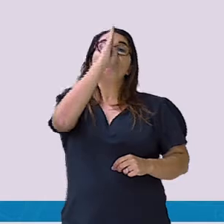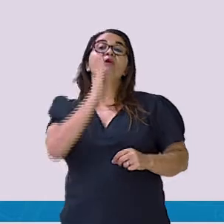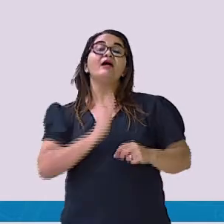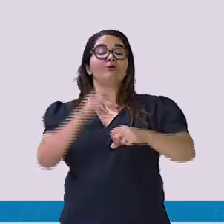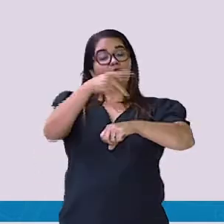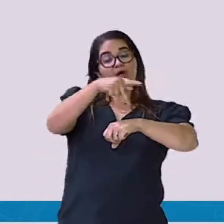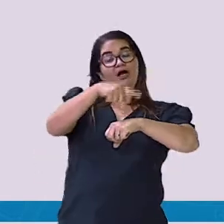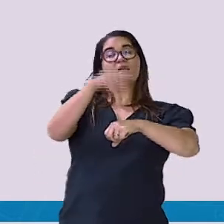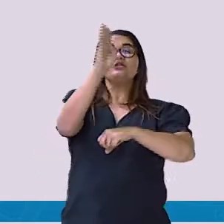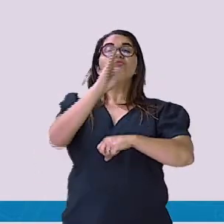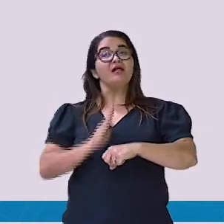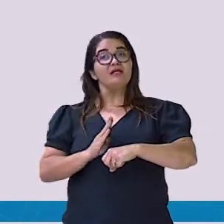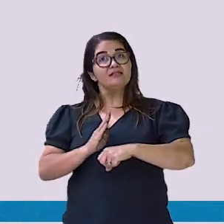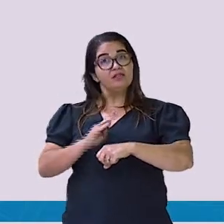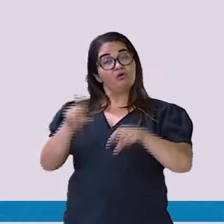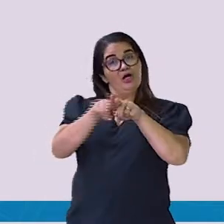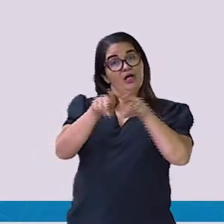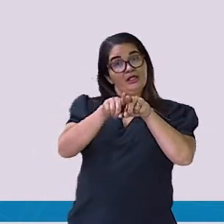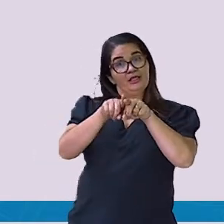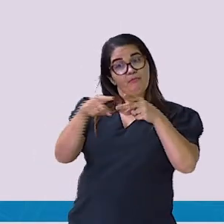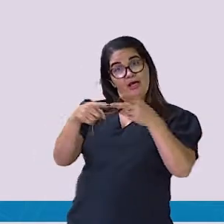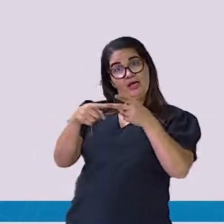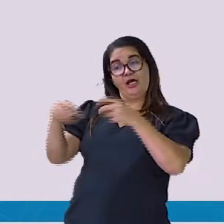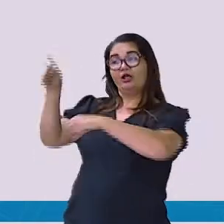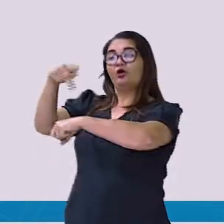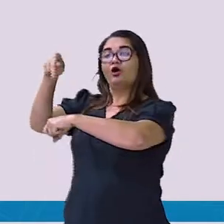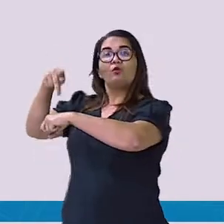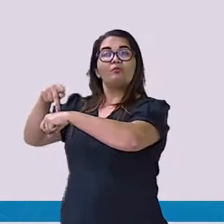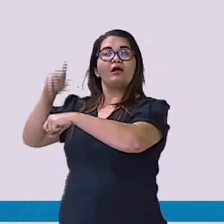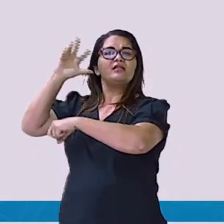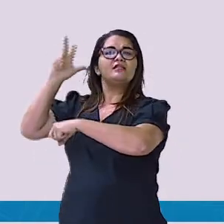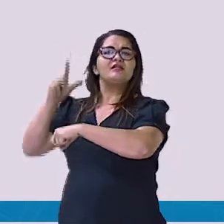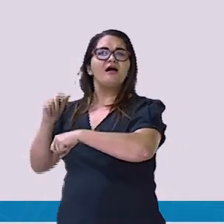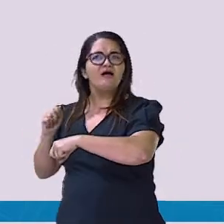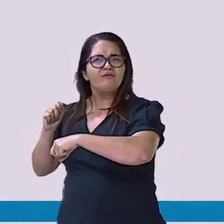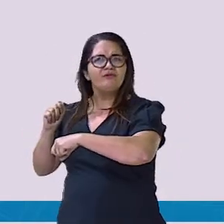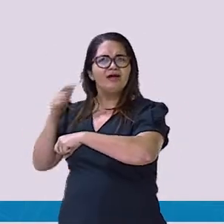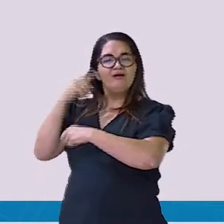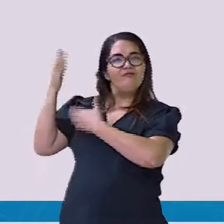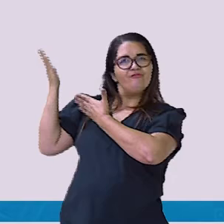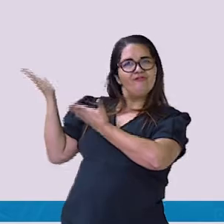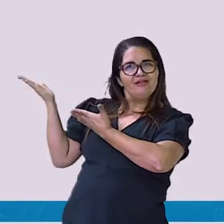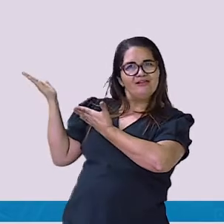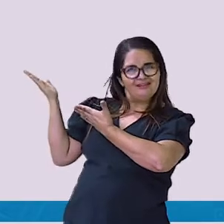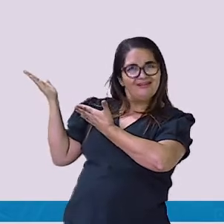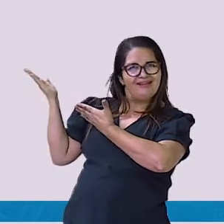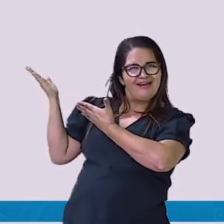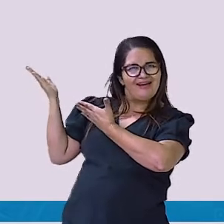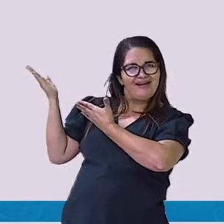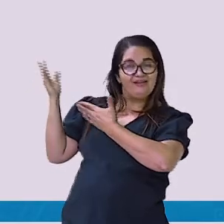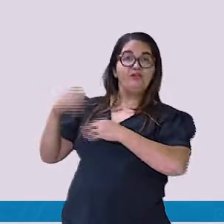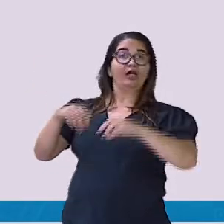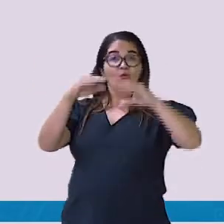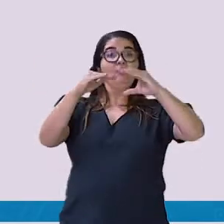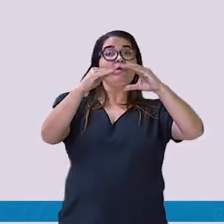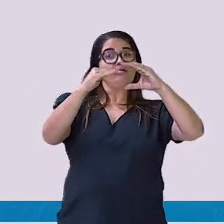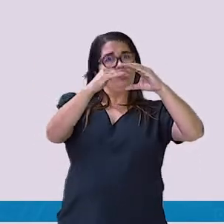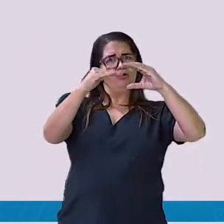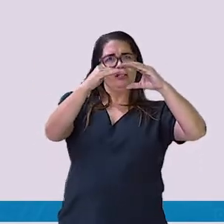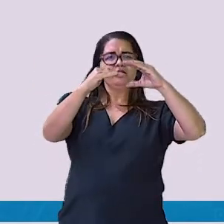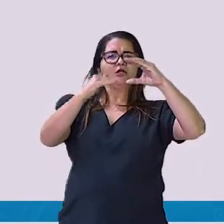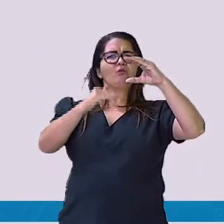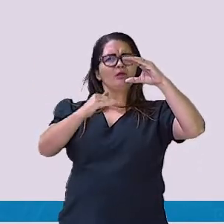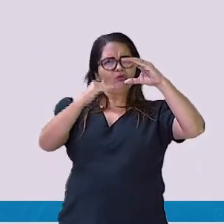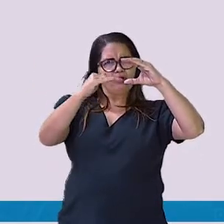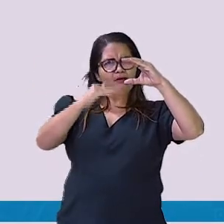Nós vamos encontrar floresta tropical. Olha Madagascar aqui. Já viram o filme de Madagascar?